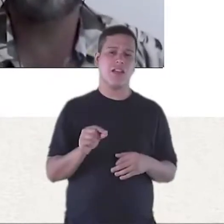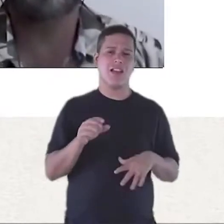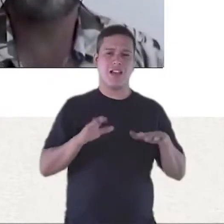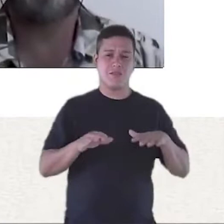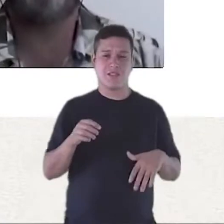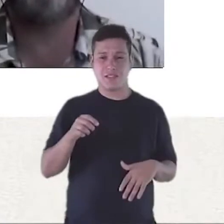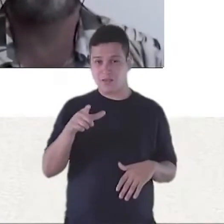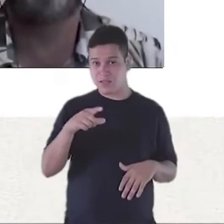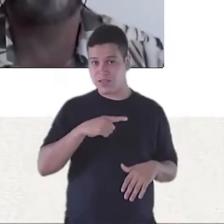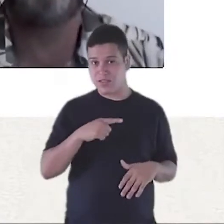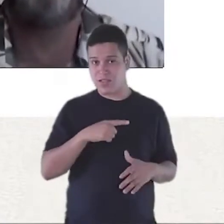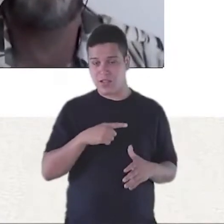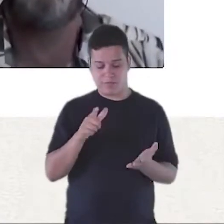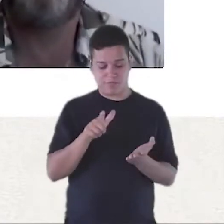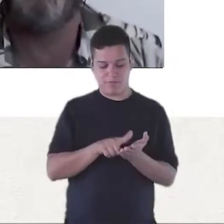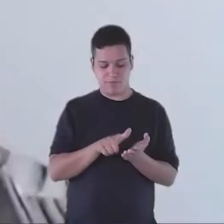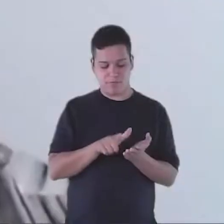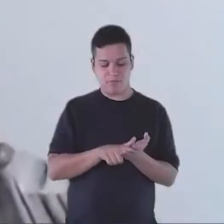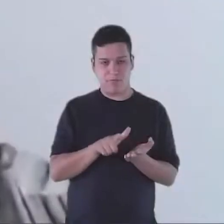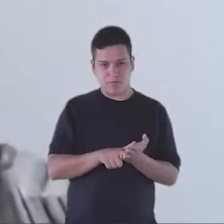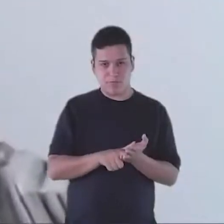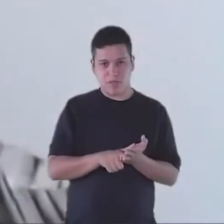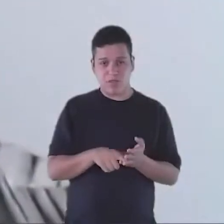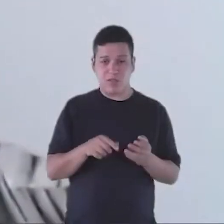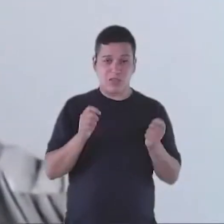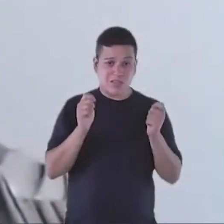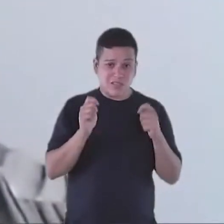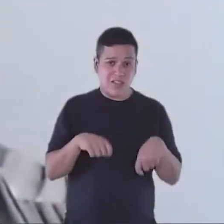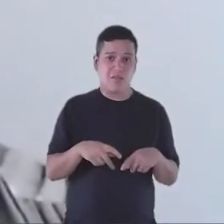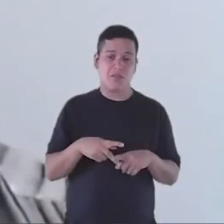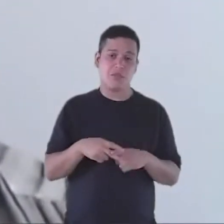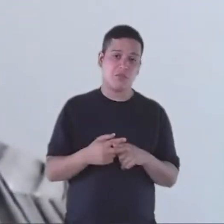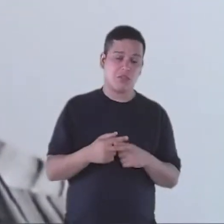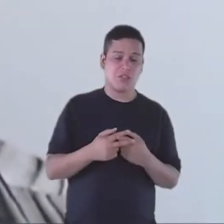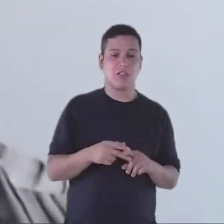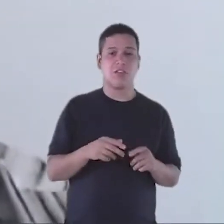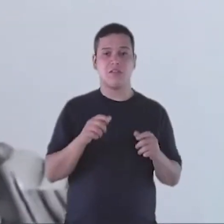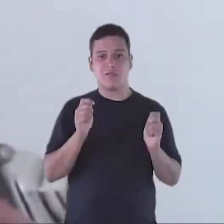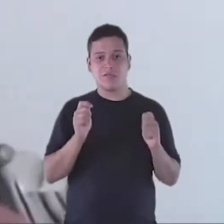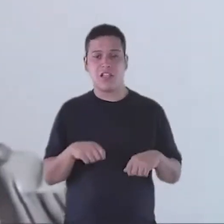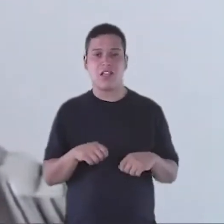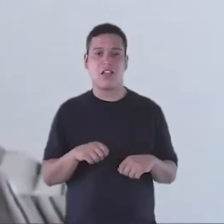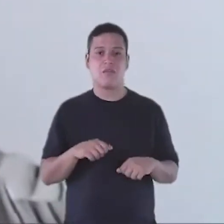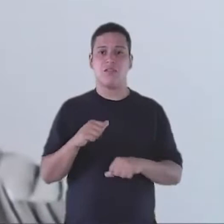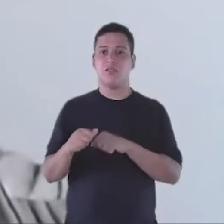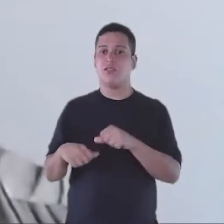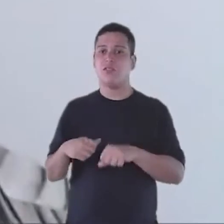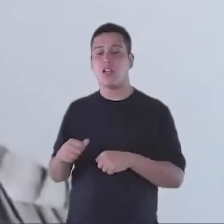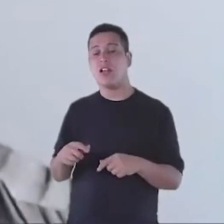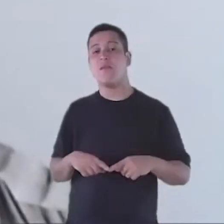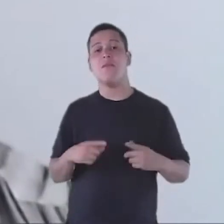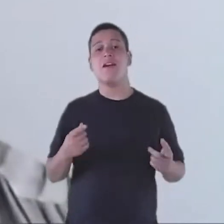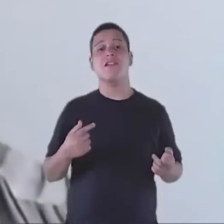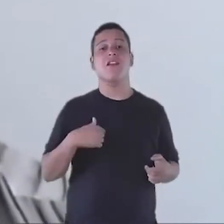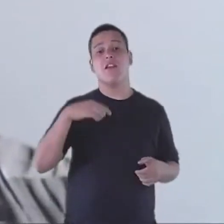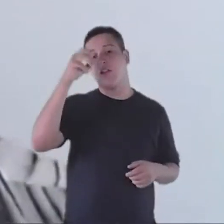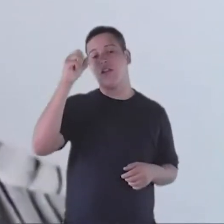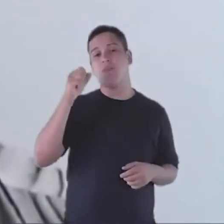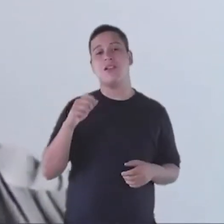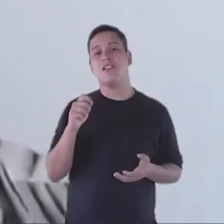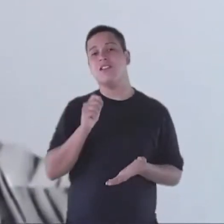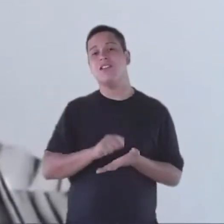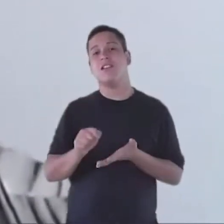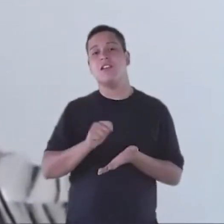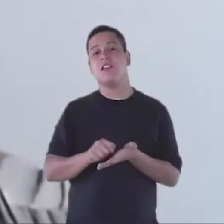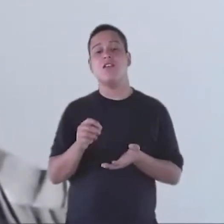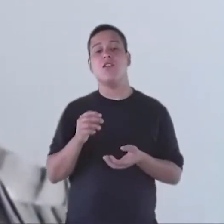Por isso que eu tenho uma paixão por escrever, porque eu aprendi na pedra. Eu aprendi nas calçadas da rua Lajeado, no